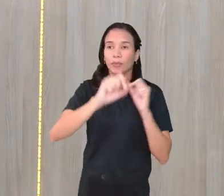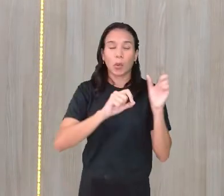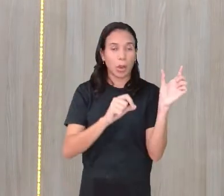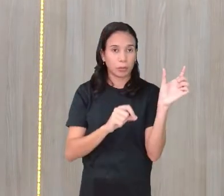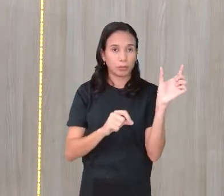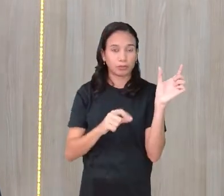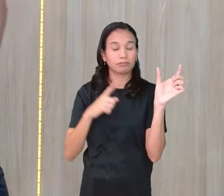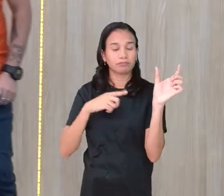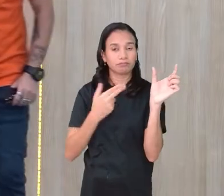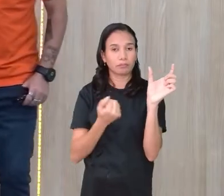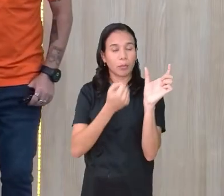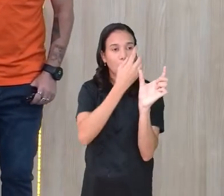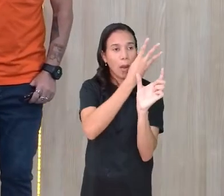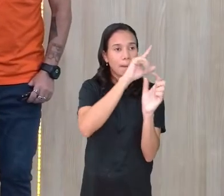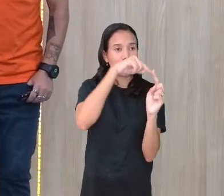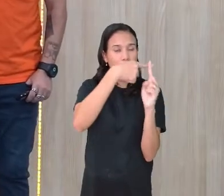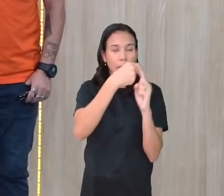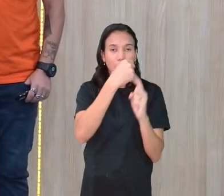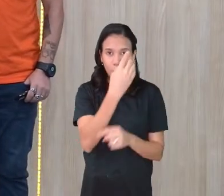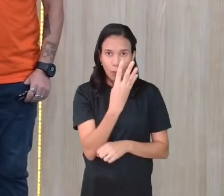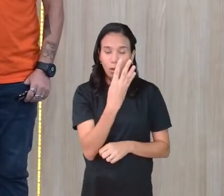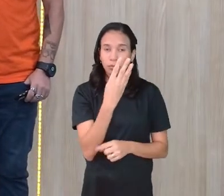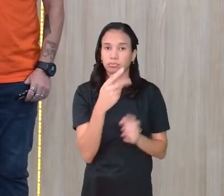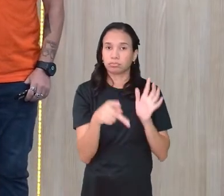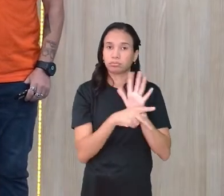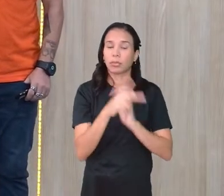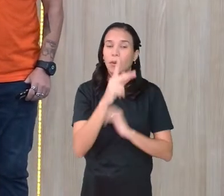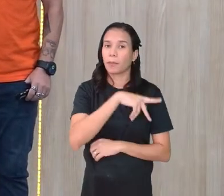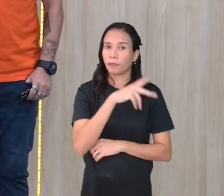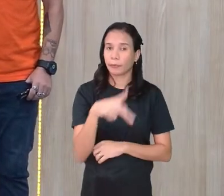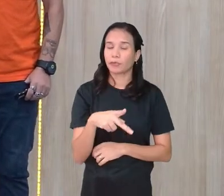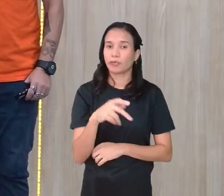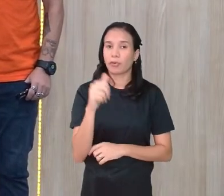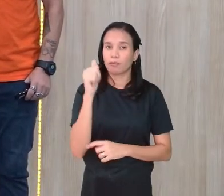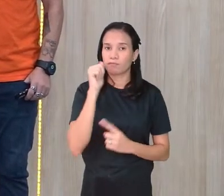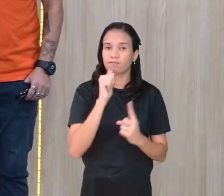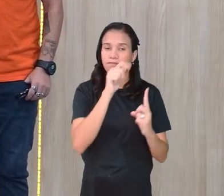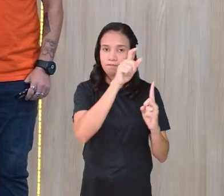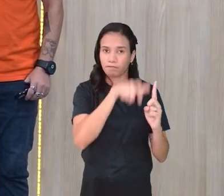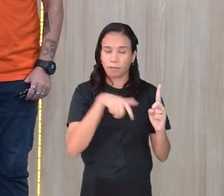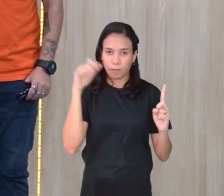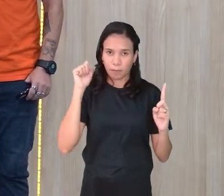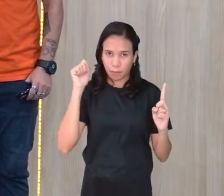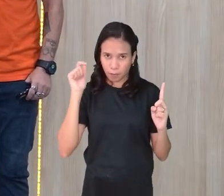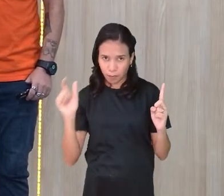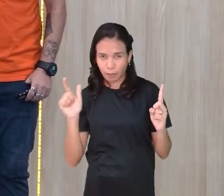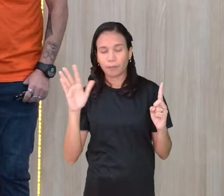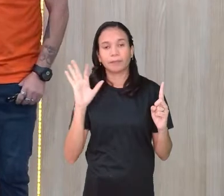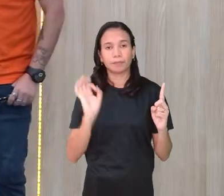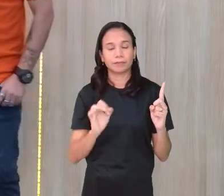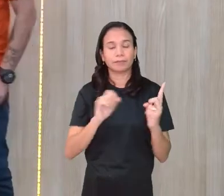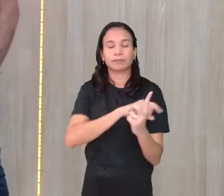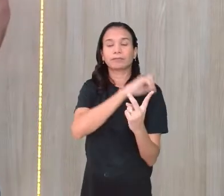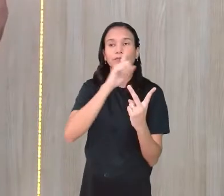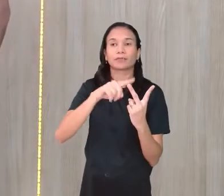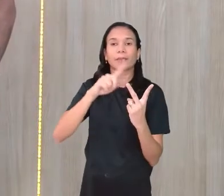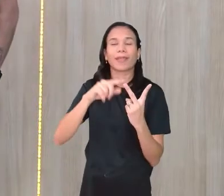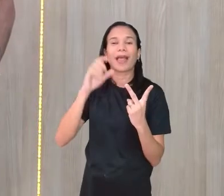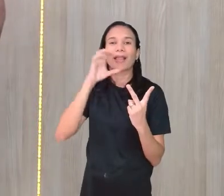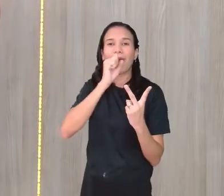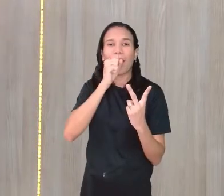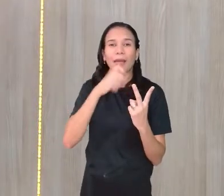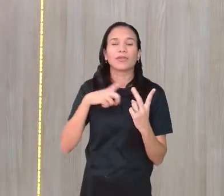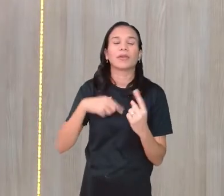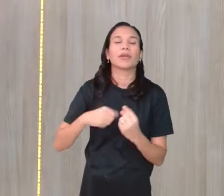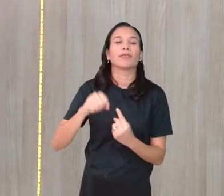seja, esses dois primeiros 4 ali representam a quantidade de canetas que a professora Cláudia está segurando. Professora Patrícia